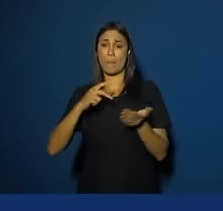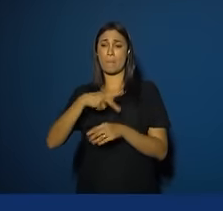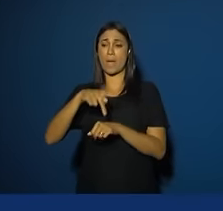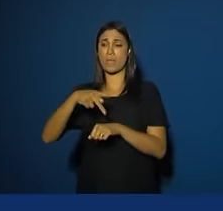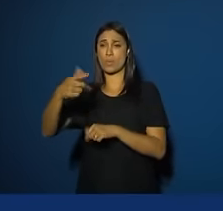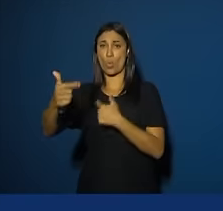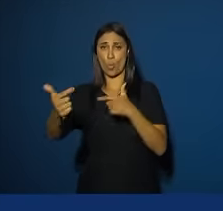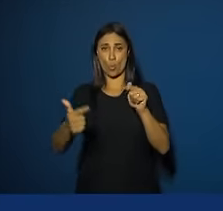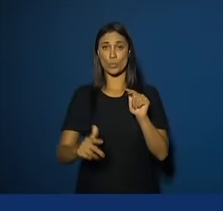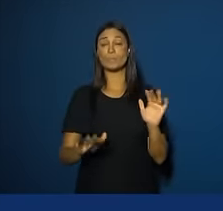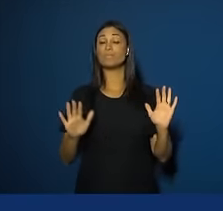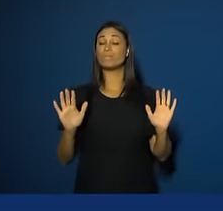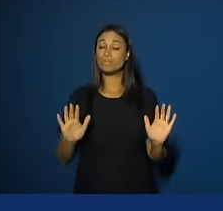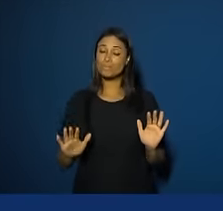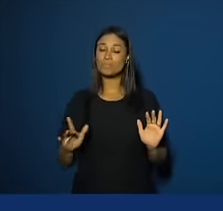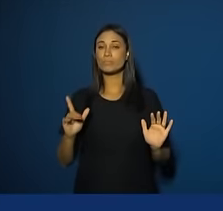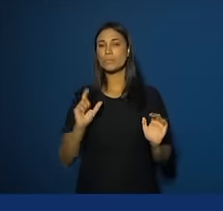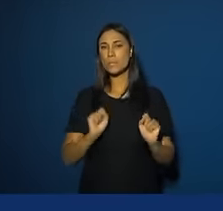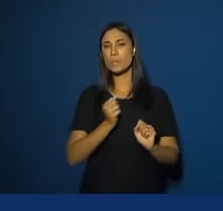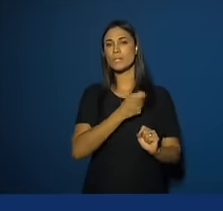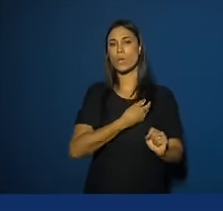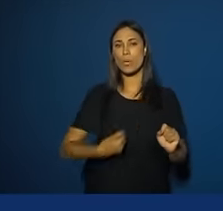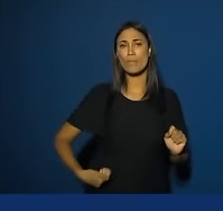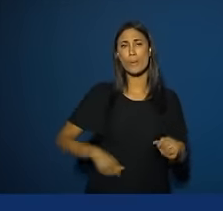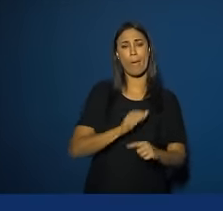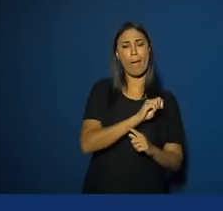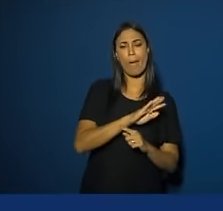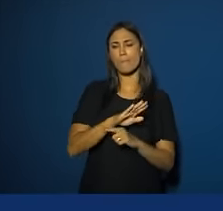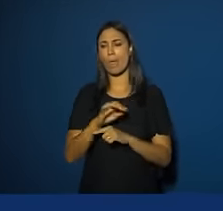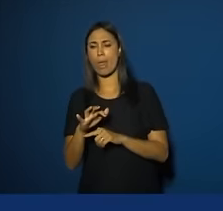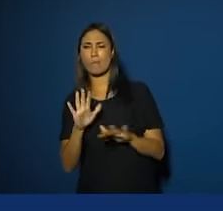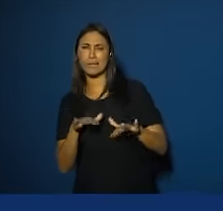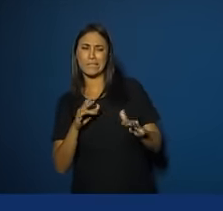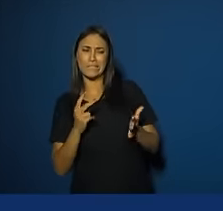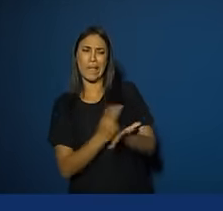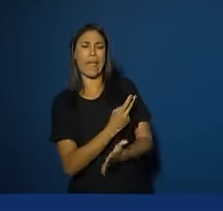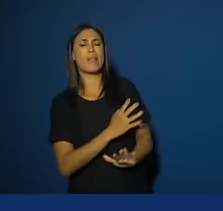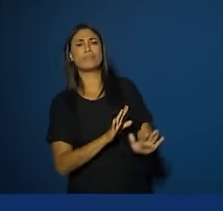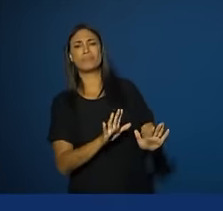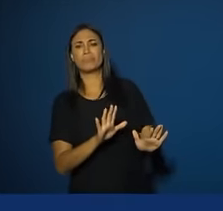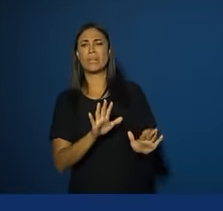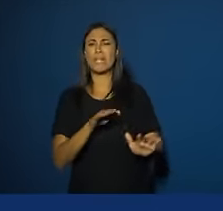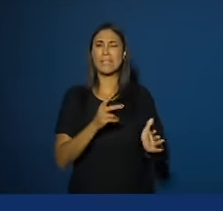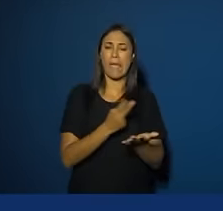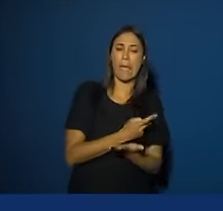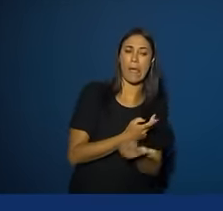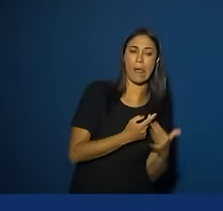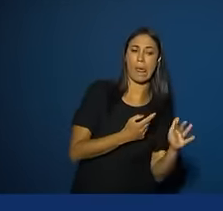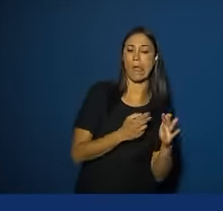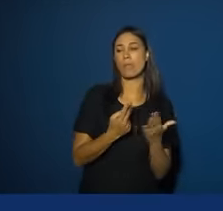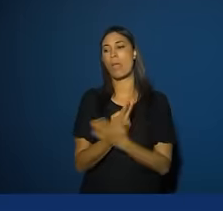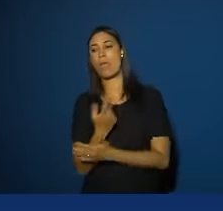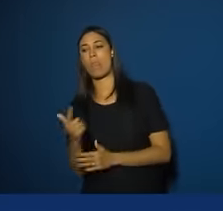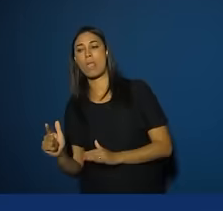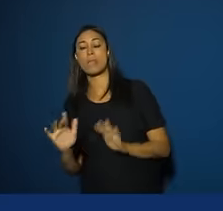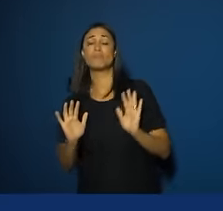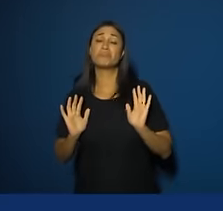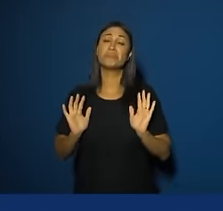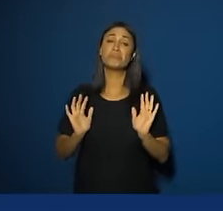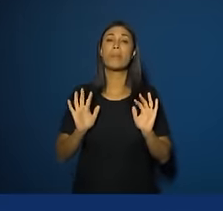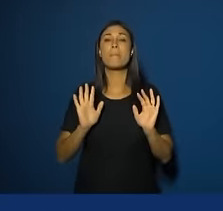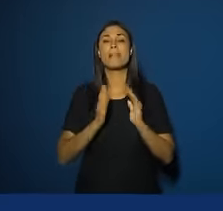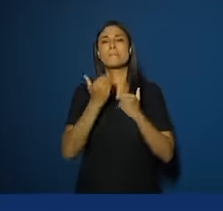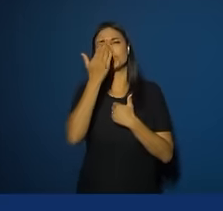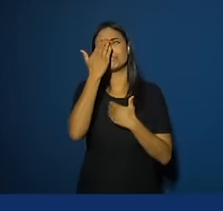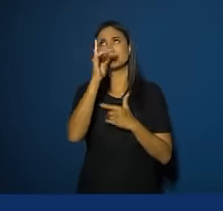quando seja eh eh governo a governo b a gente dá derrapada na pista né as horas derrapa um pouco para cá outra hora derrapa um pouco para lá